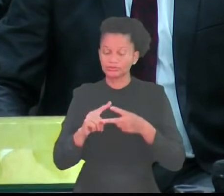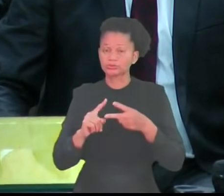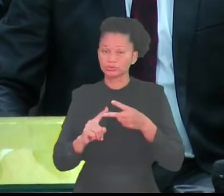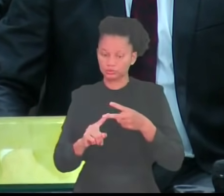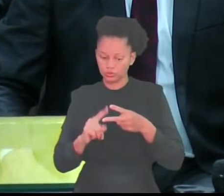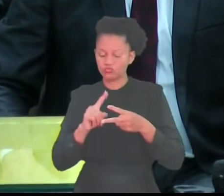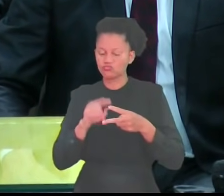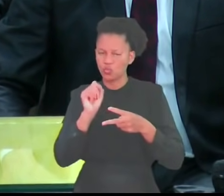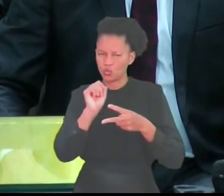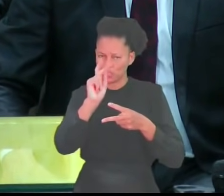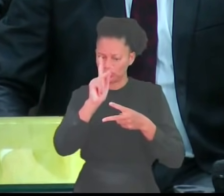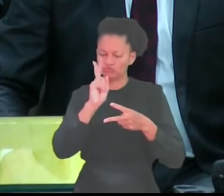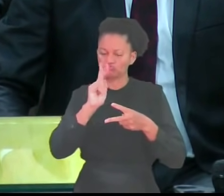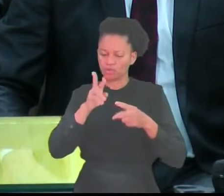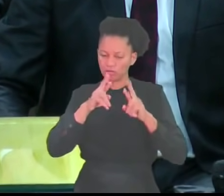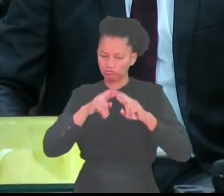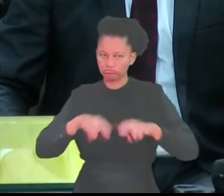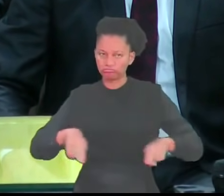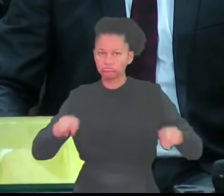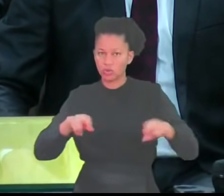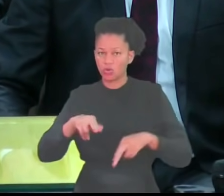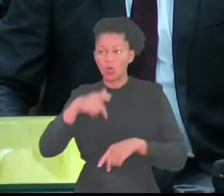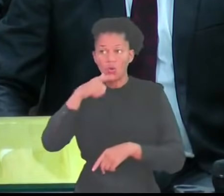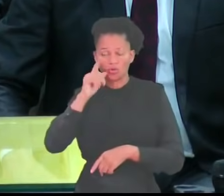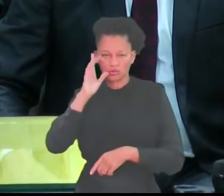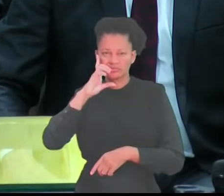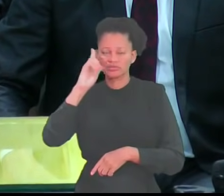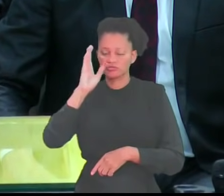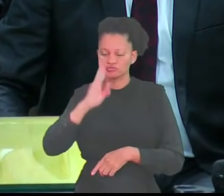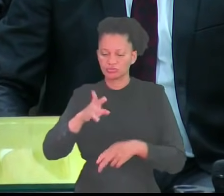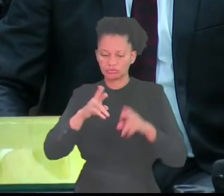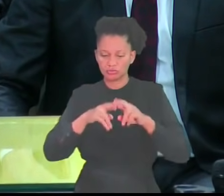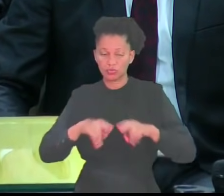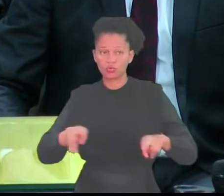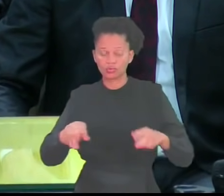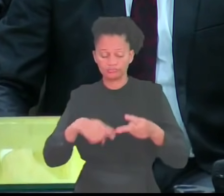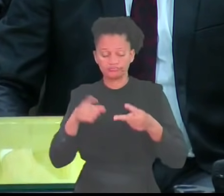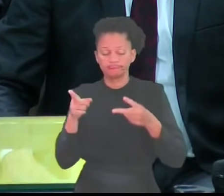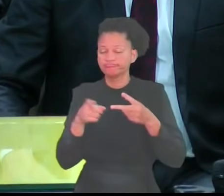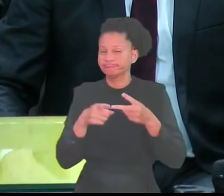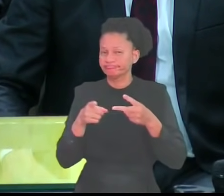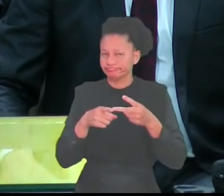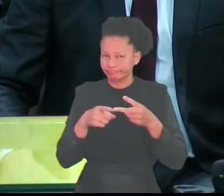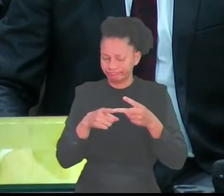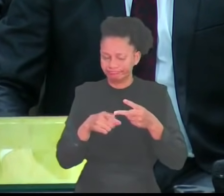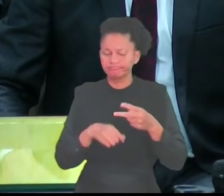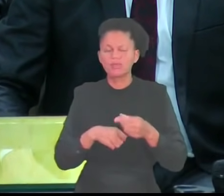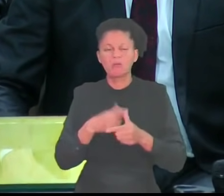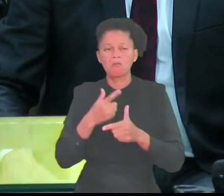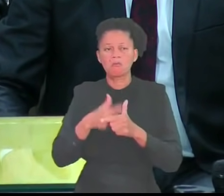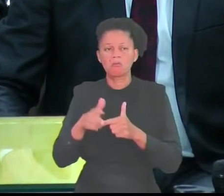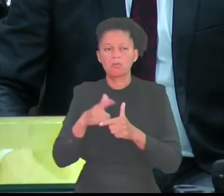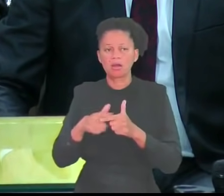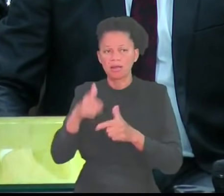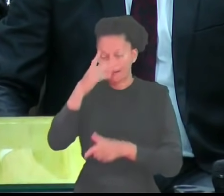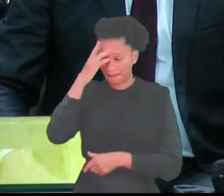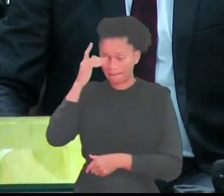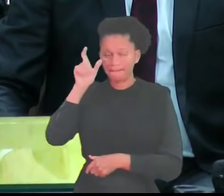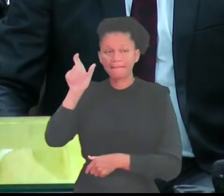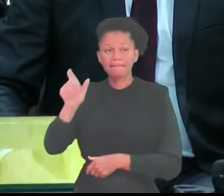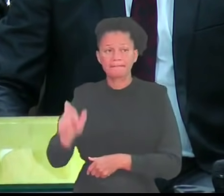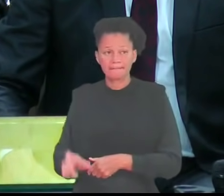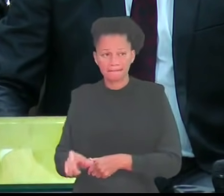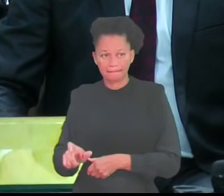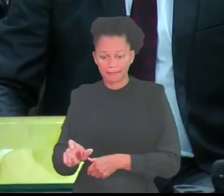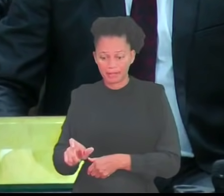já foi resolvido, ontem mesmo Deus resolveu. Mas nós temos um problema com uma pessoa